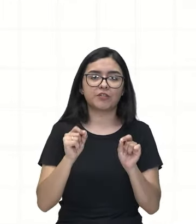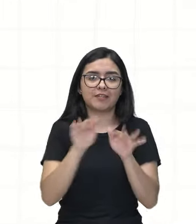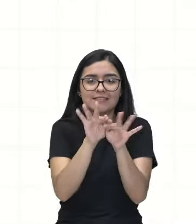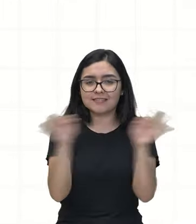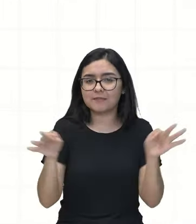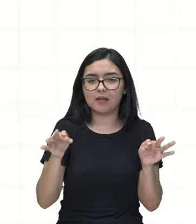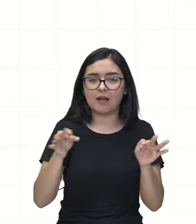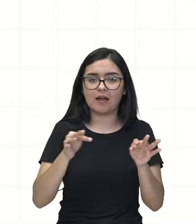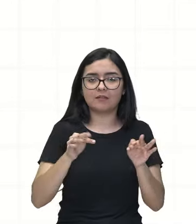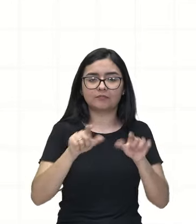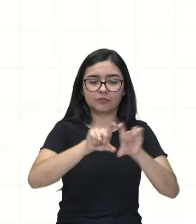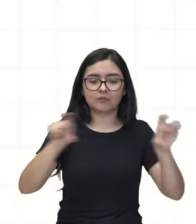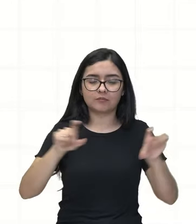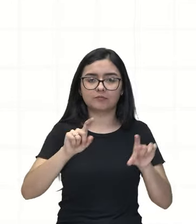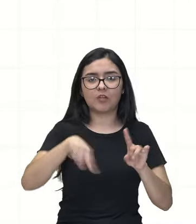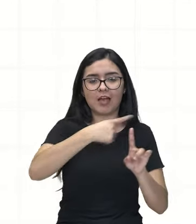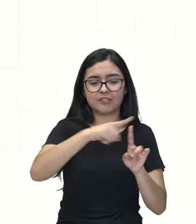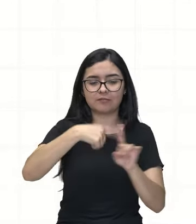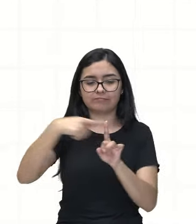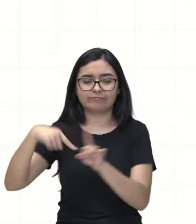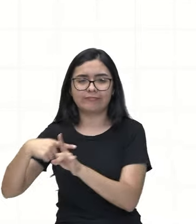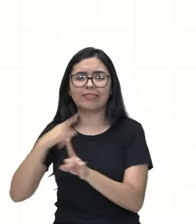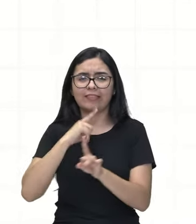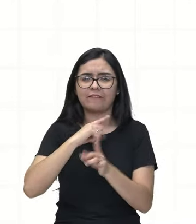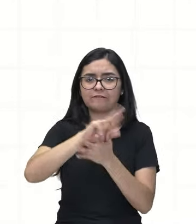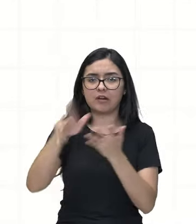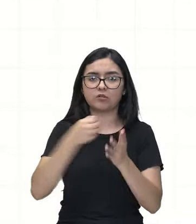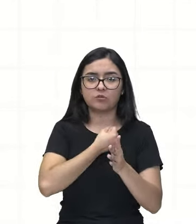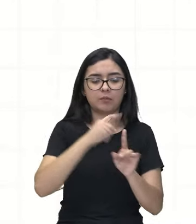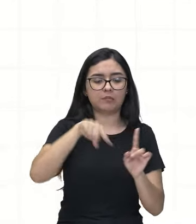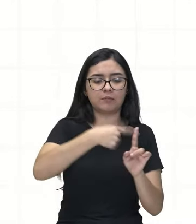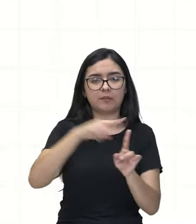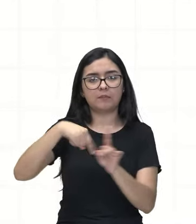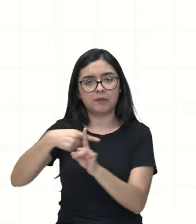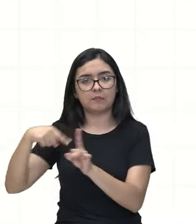a operação de adição, quando nós temos várias parcelas iguais?